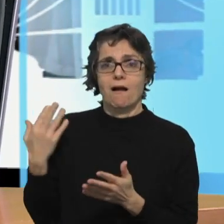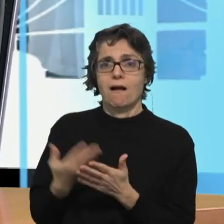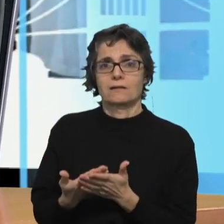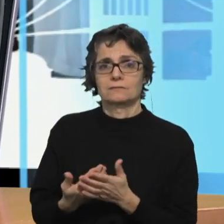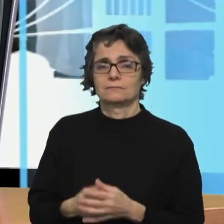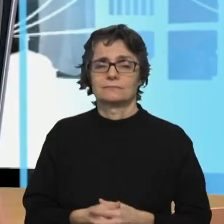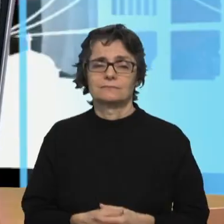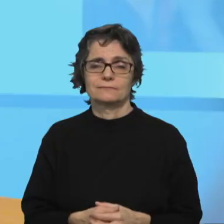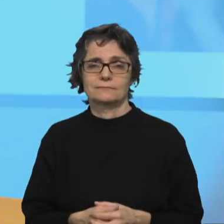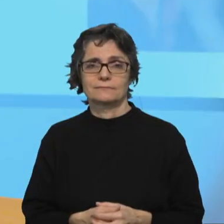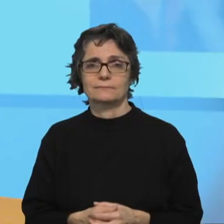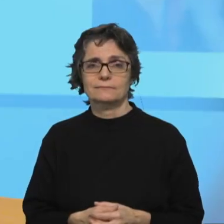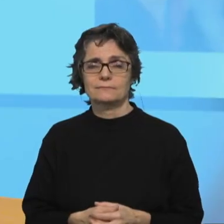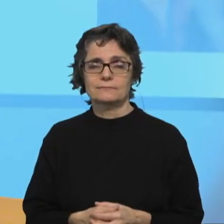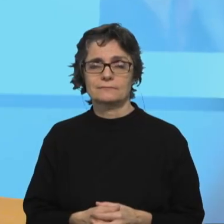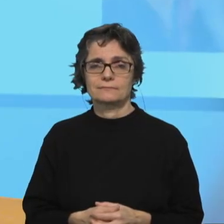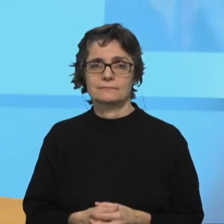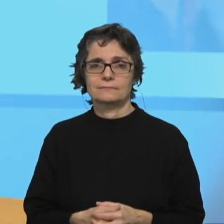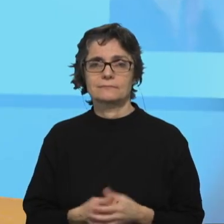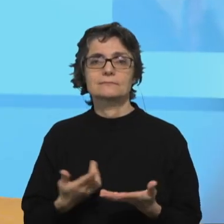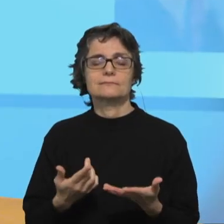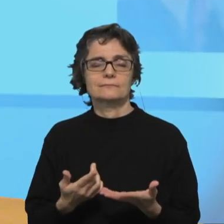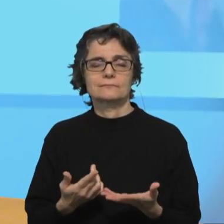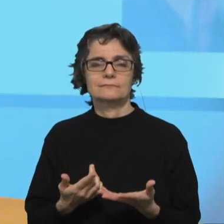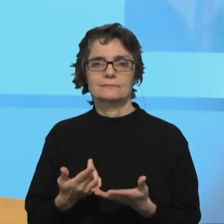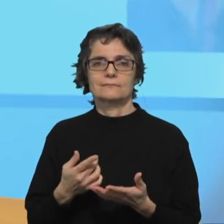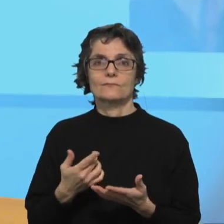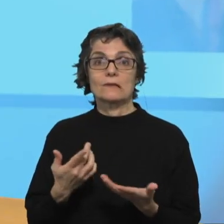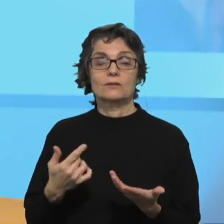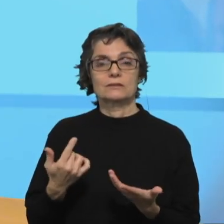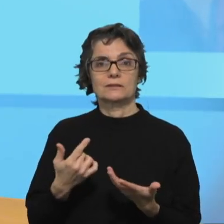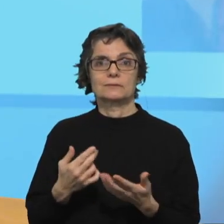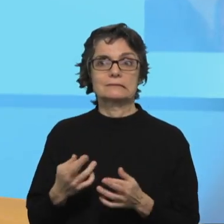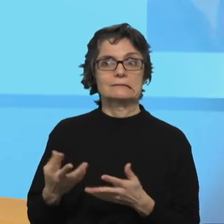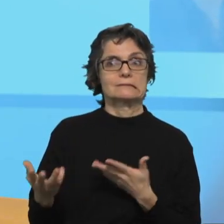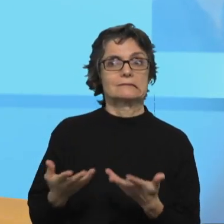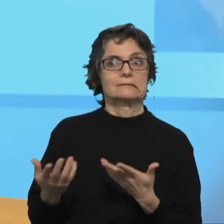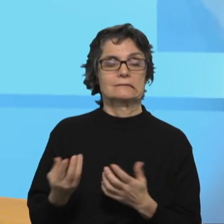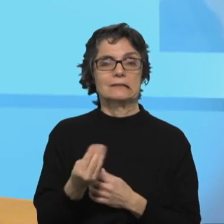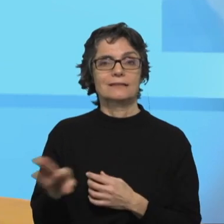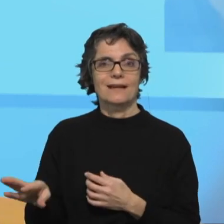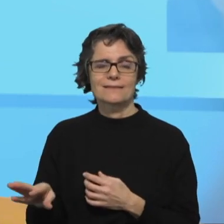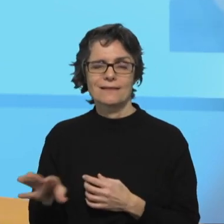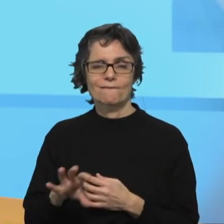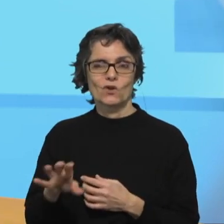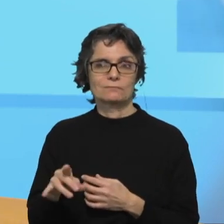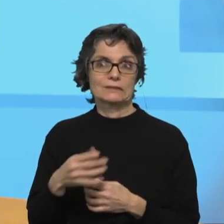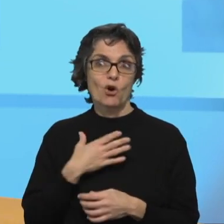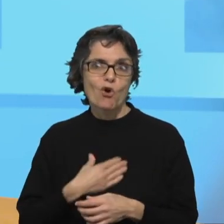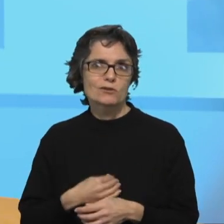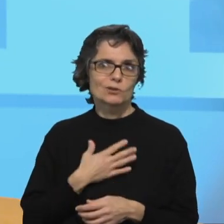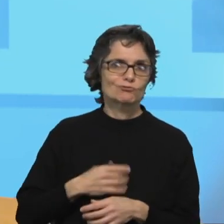mundo. Há sempre essa expectativa de como as crianças recebem, fazem a recepção desta